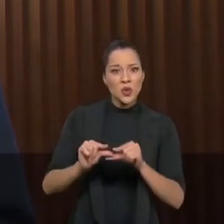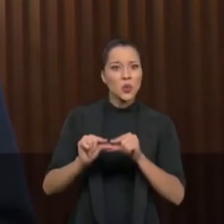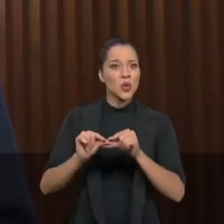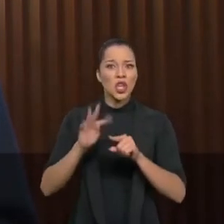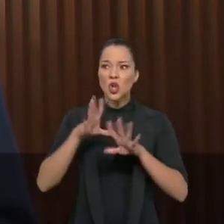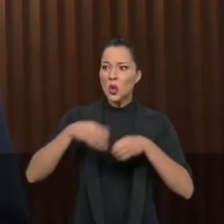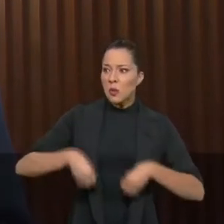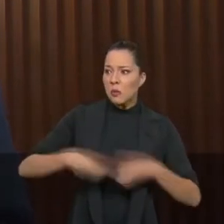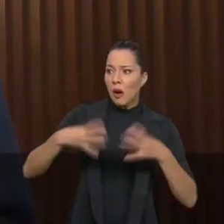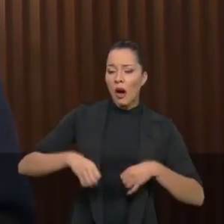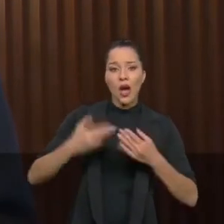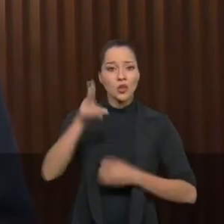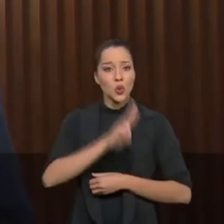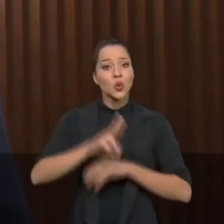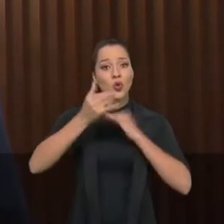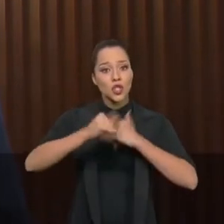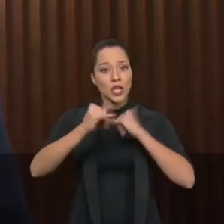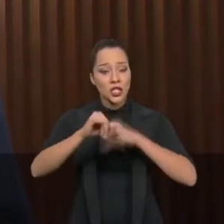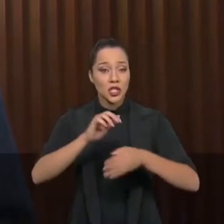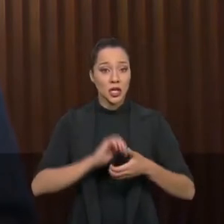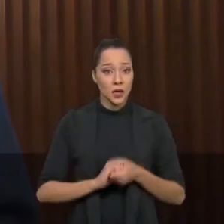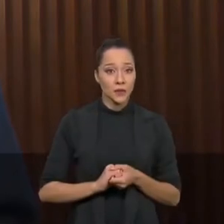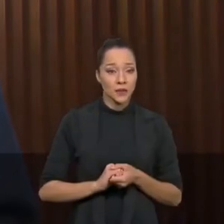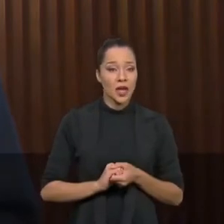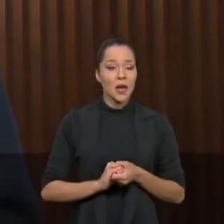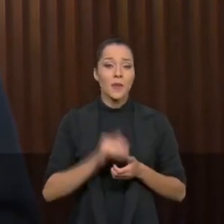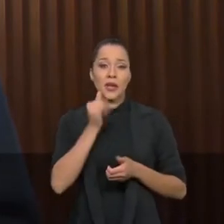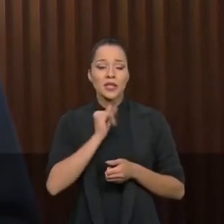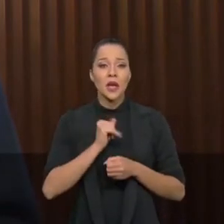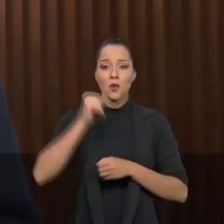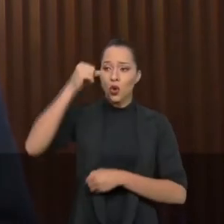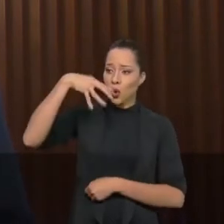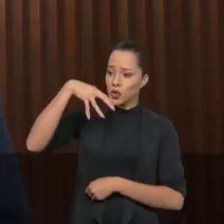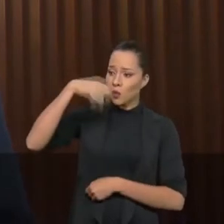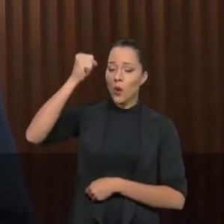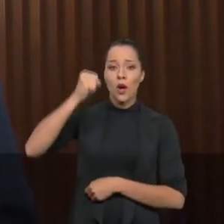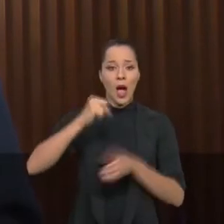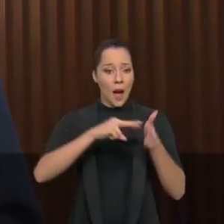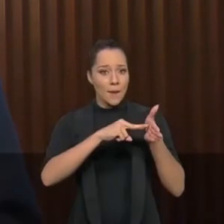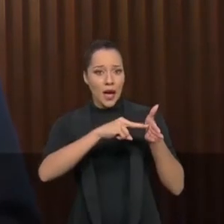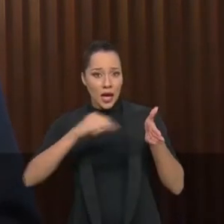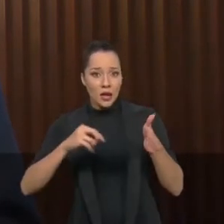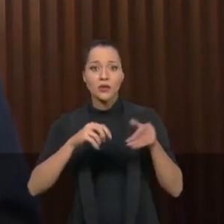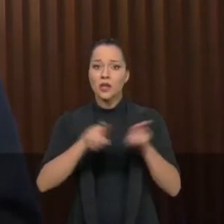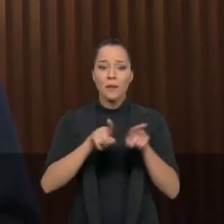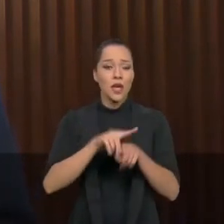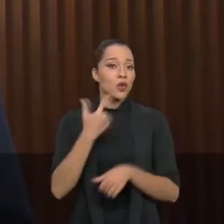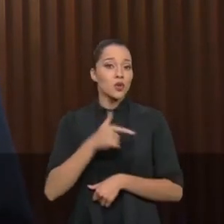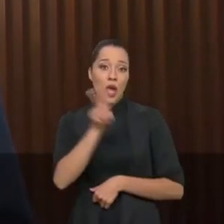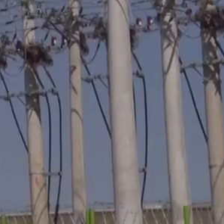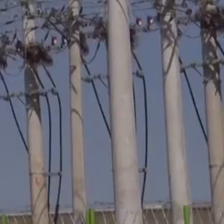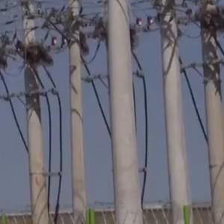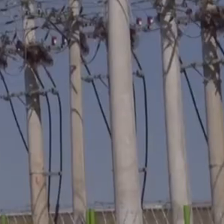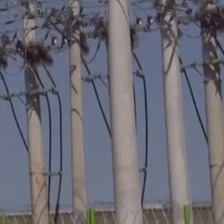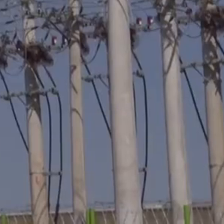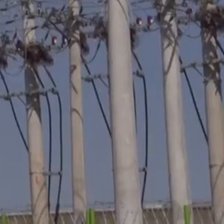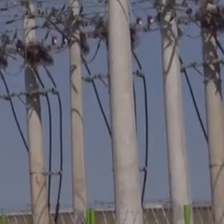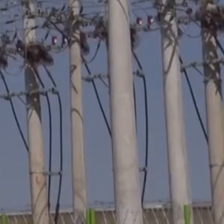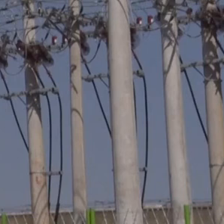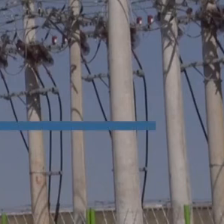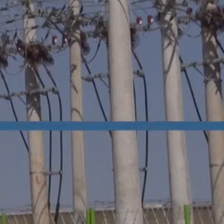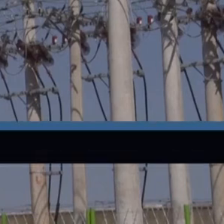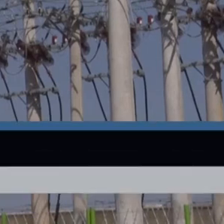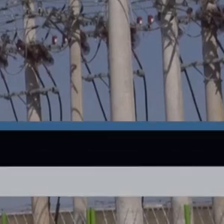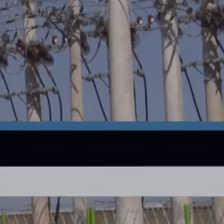todo o desperdício no consumo de energia, desligando luzes e aparelhos que não estão em uso. E